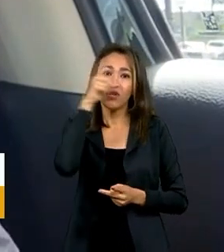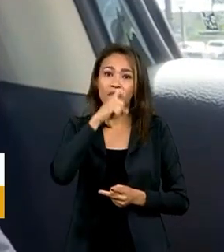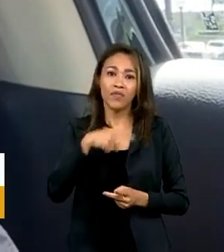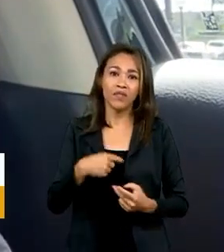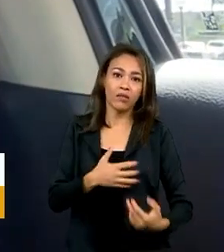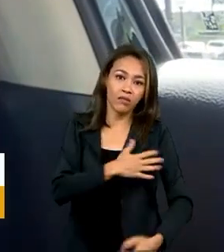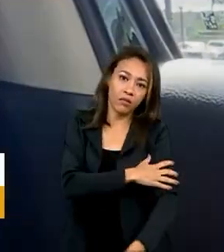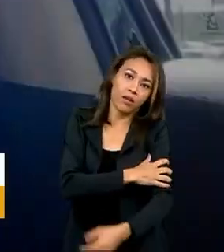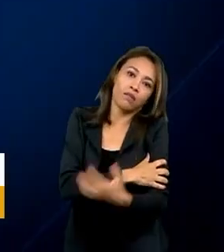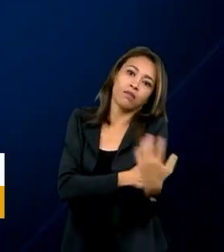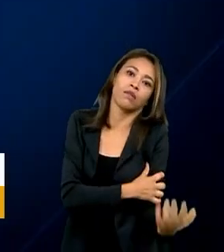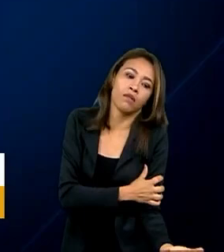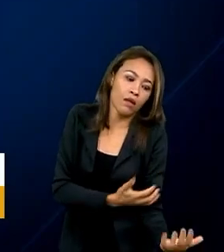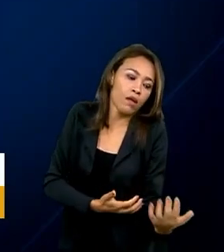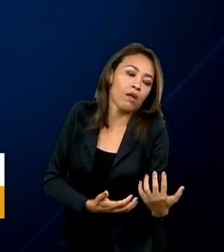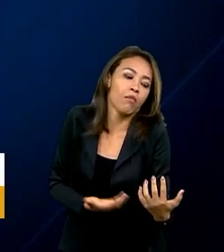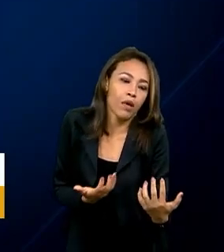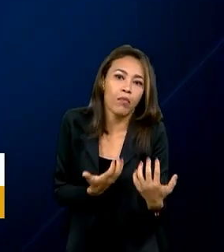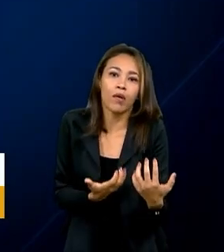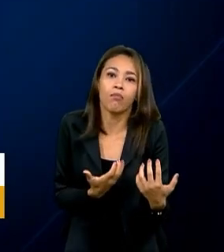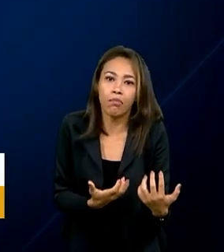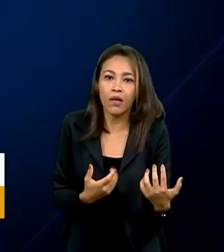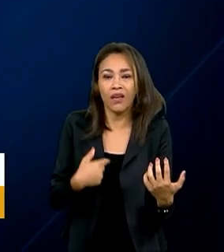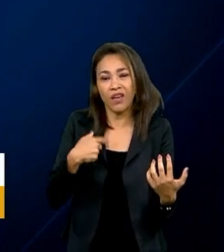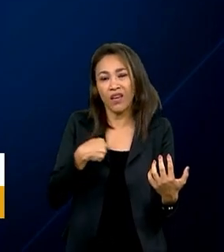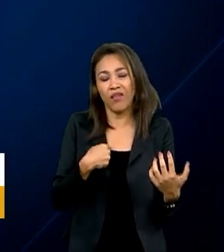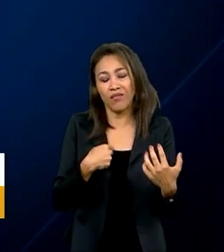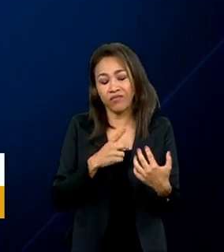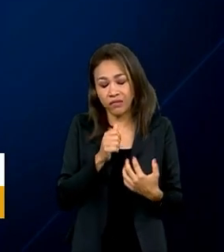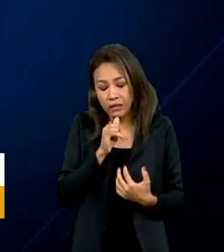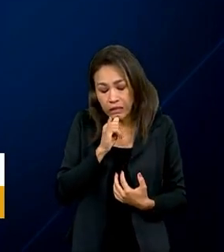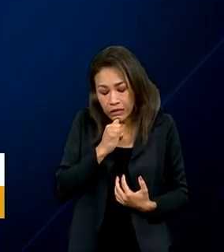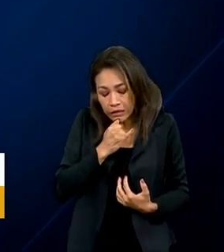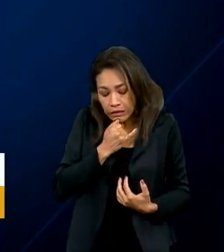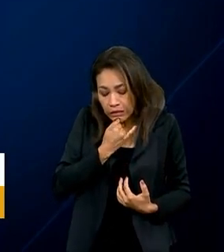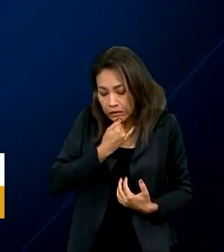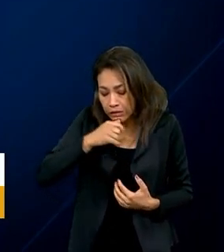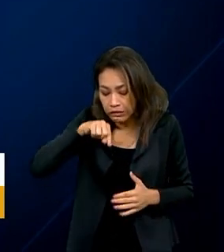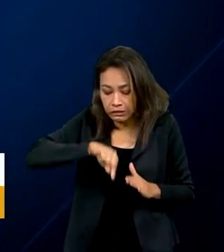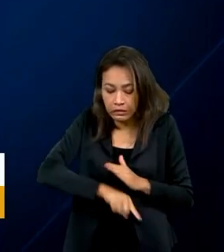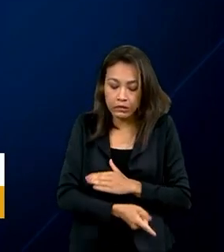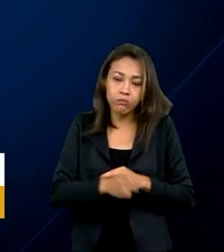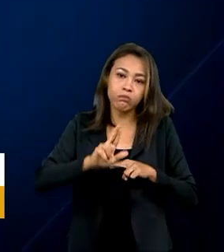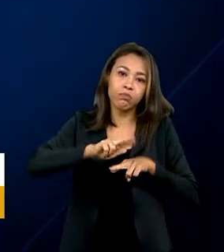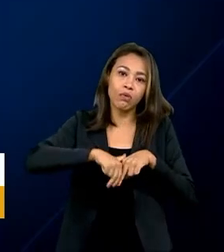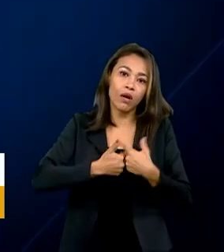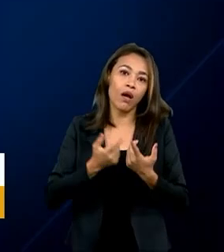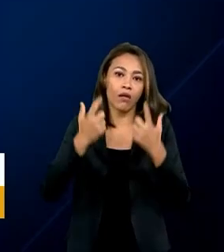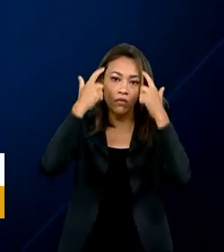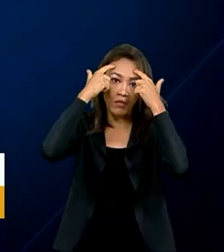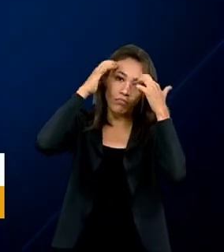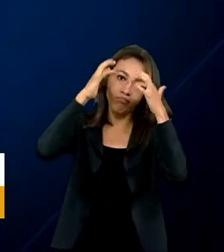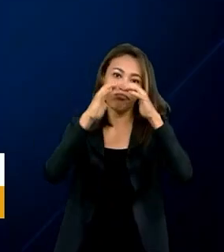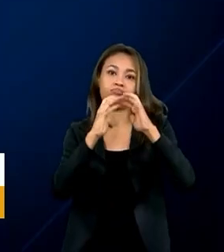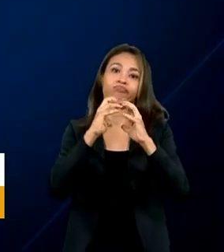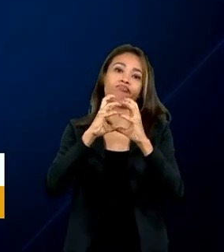com o lado esquerdo, adquiri uma depressão que foi química por conta da alteração do